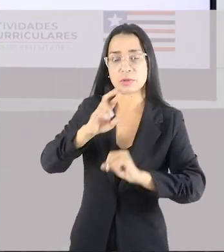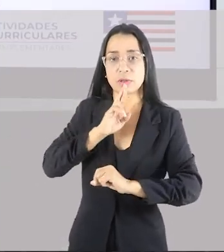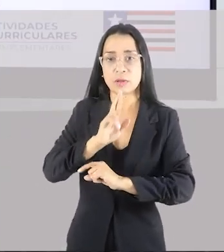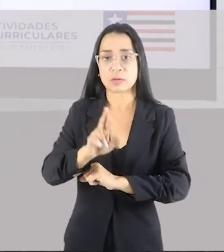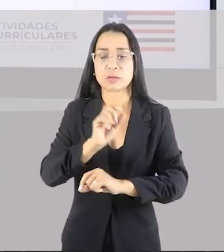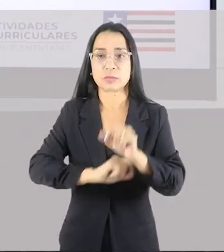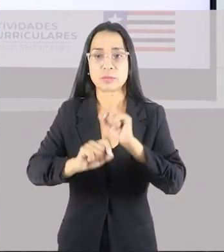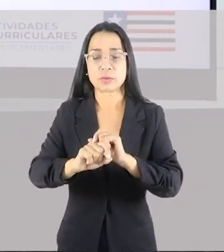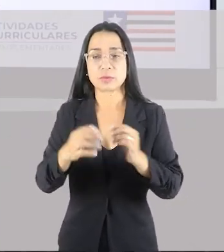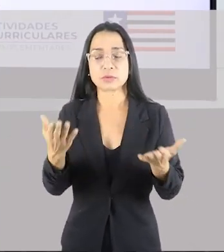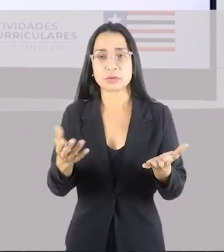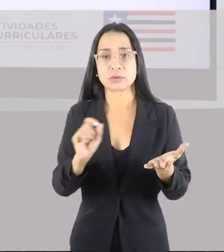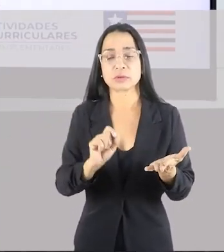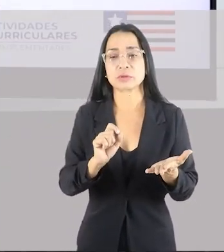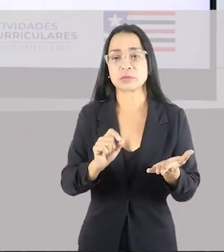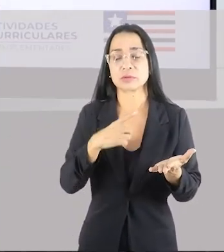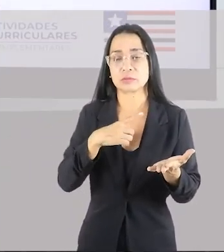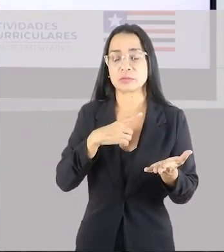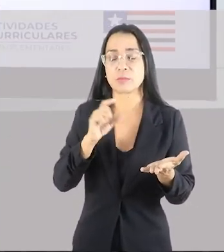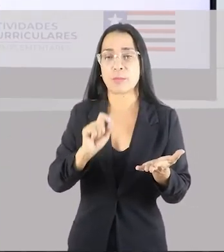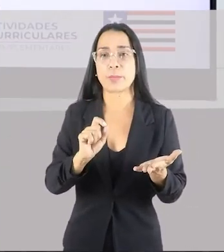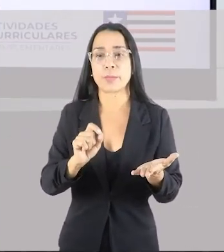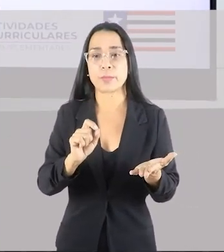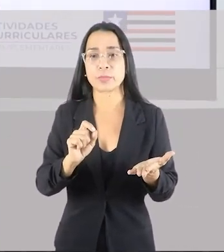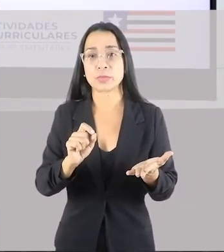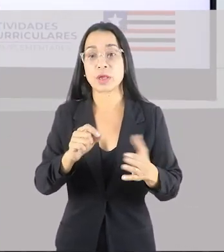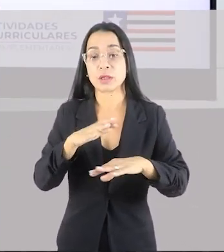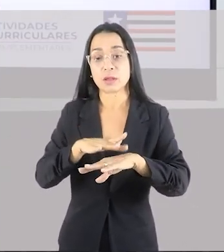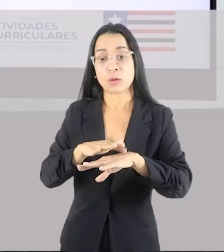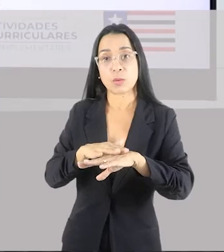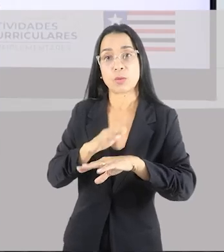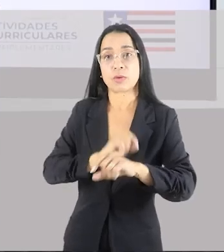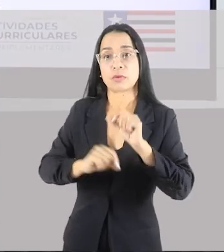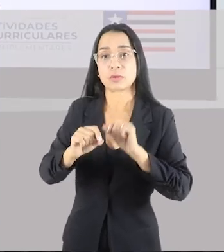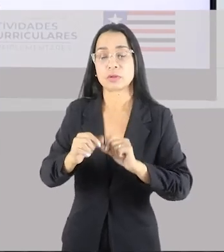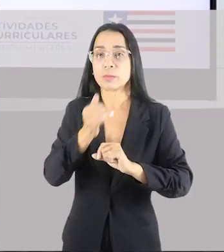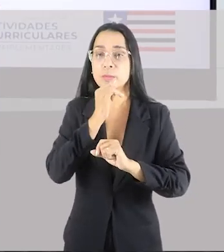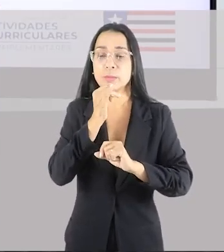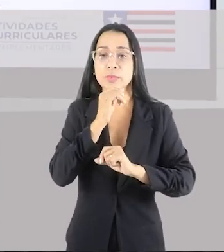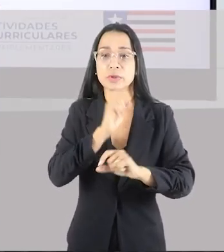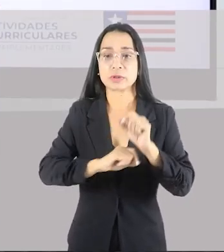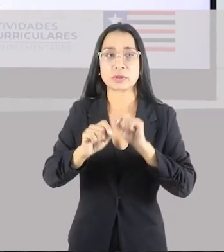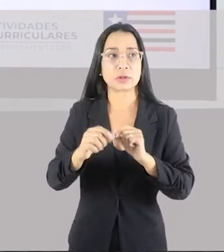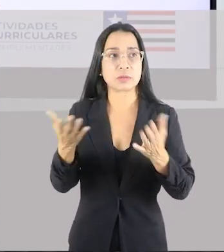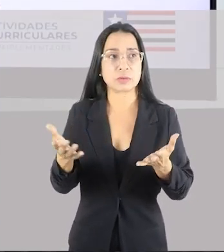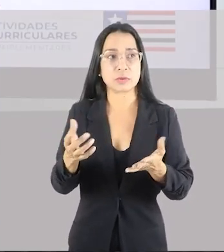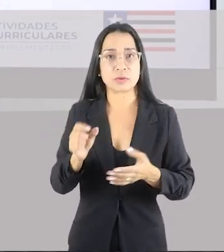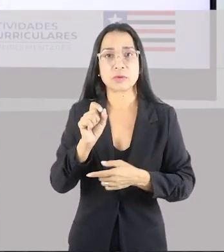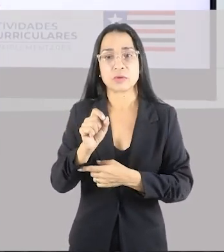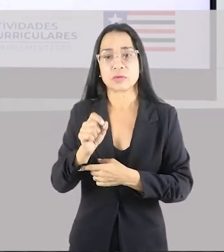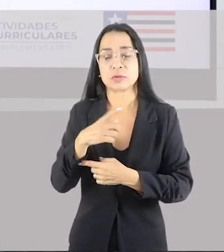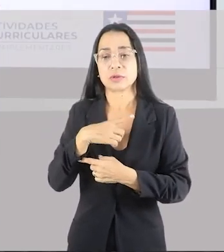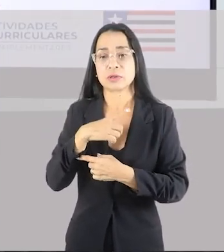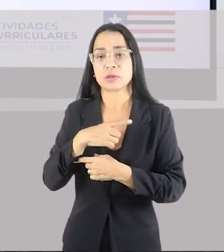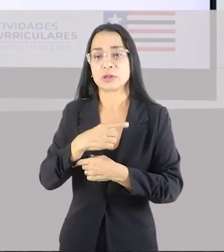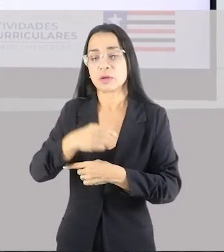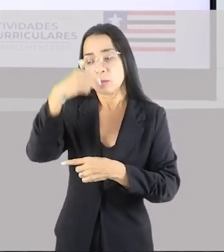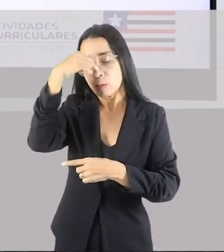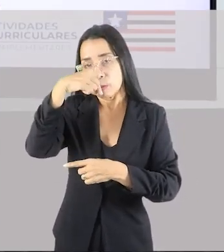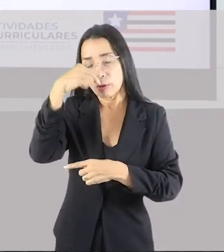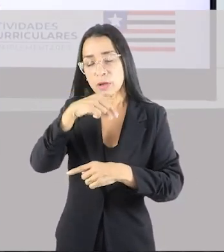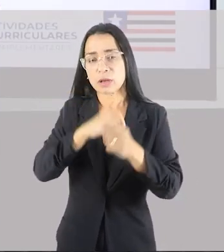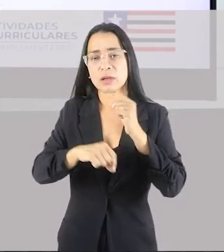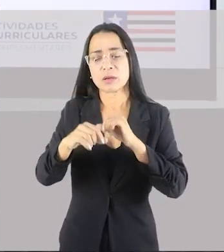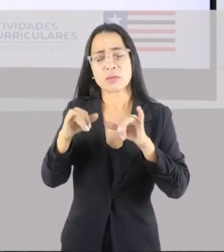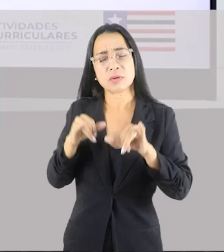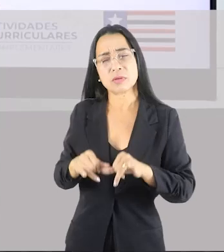respostas aí que nós damos e que nós temos às doenças. Então, por exemplo, né, você pega ali uma gripe e já